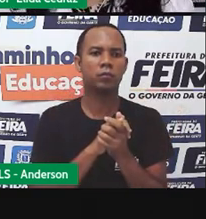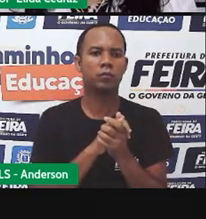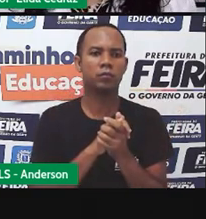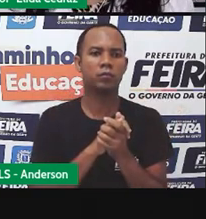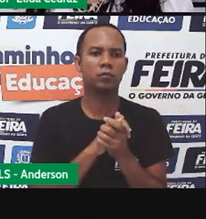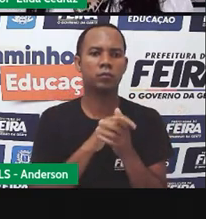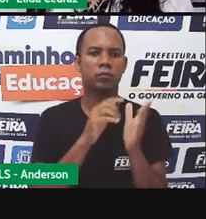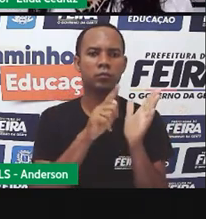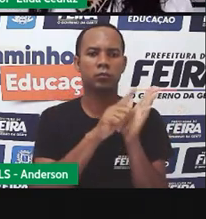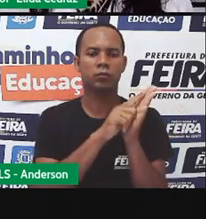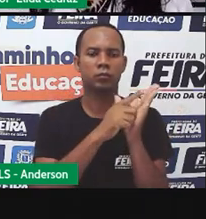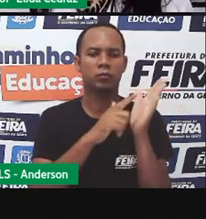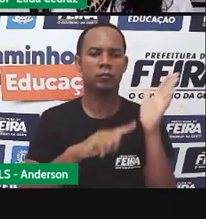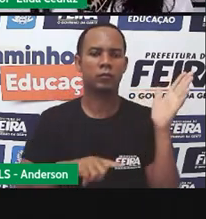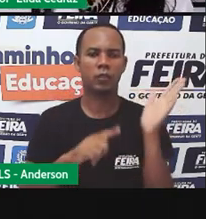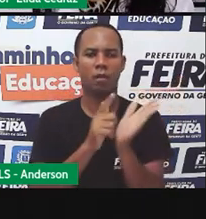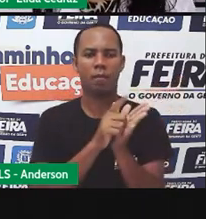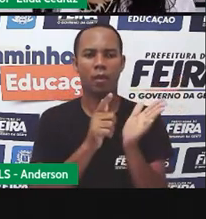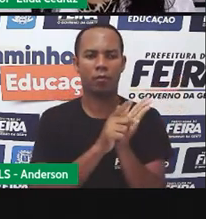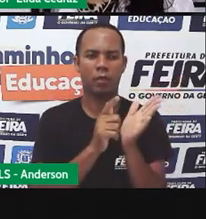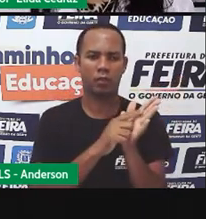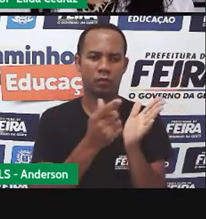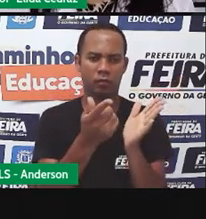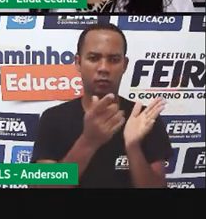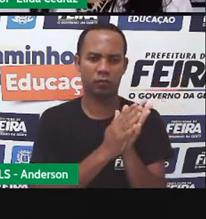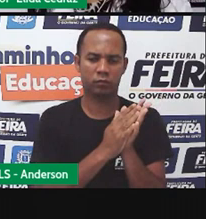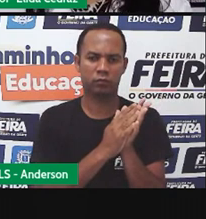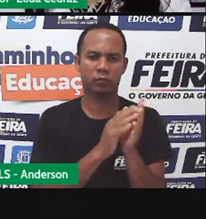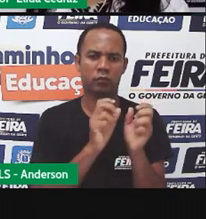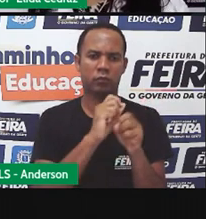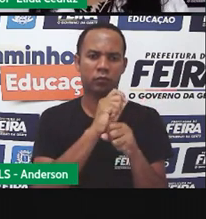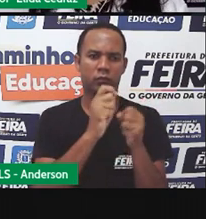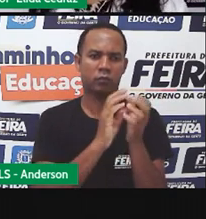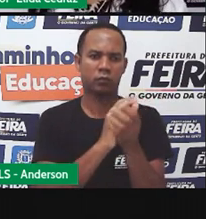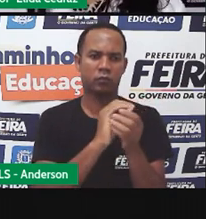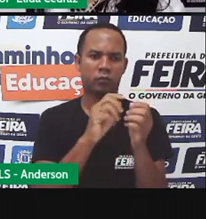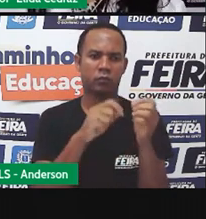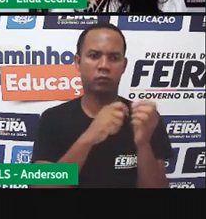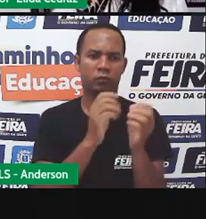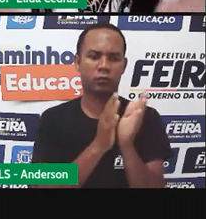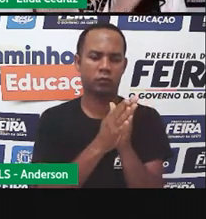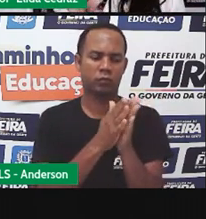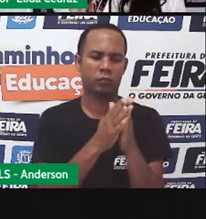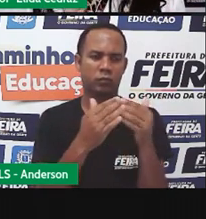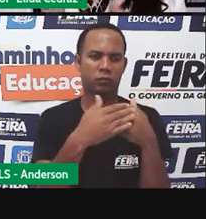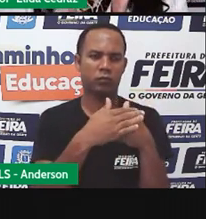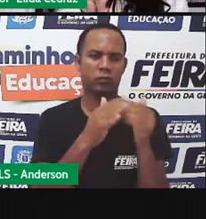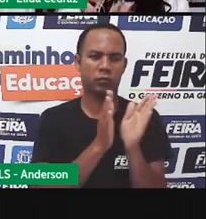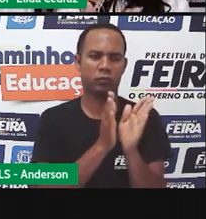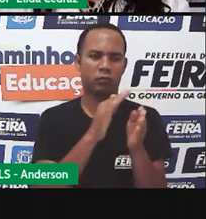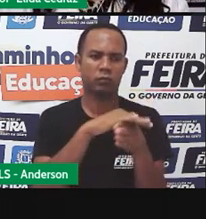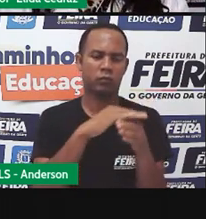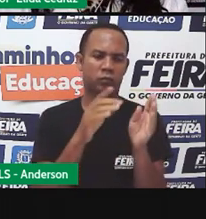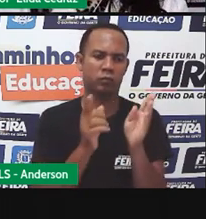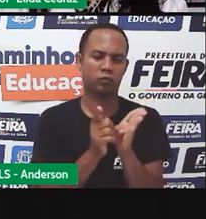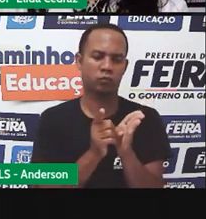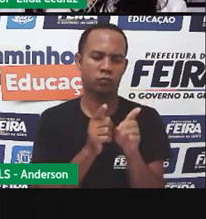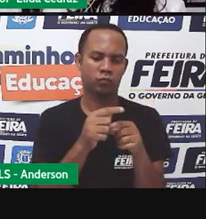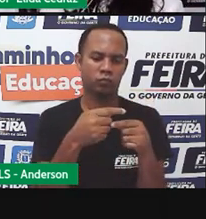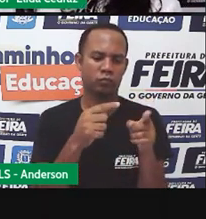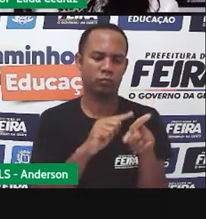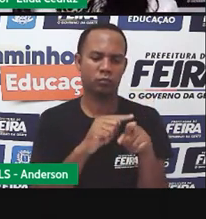Isso, o jornal. O jornal a Pró conseguiu dobrar e dobrar várias